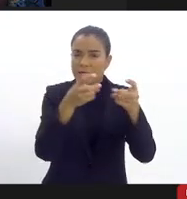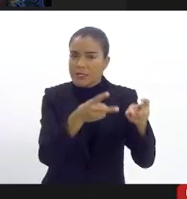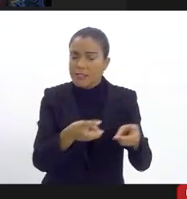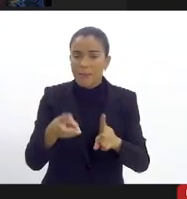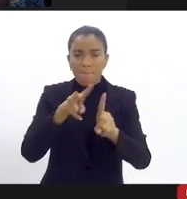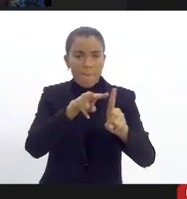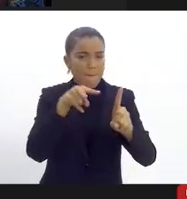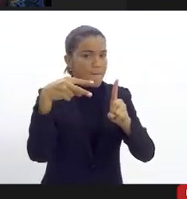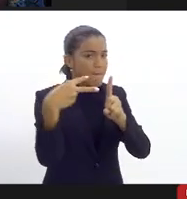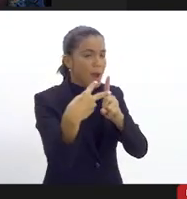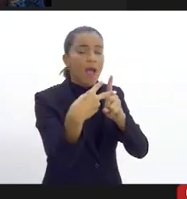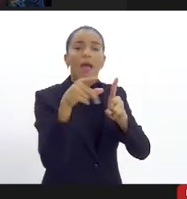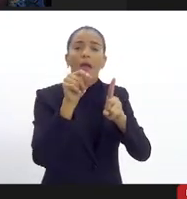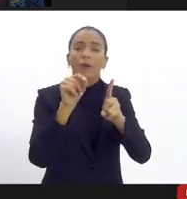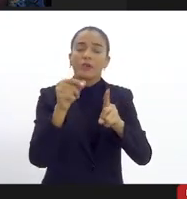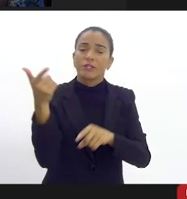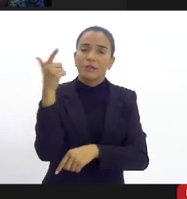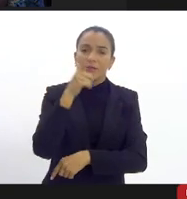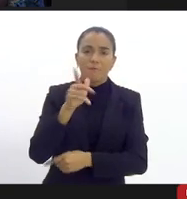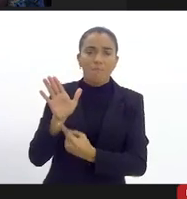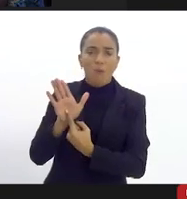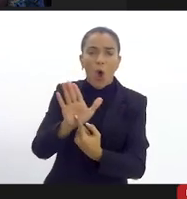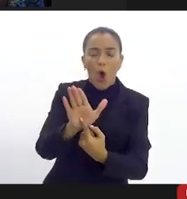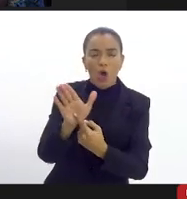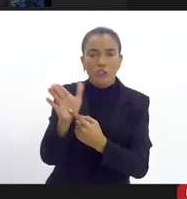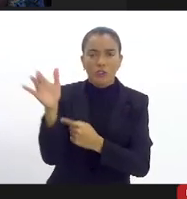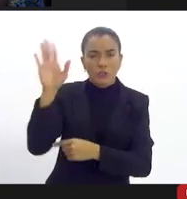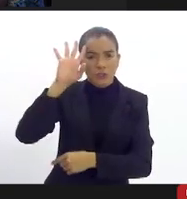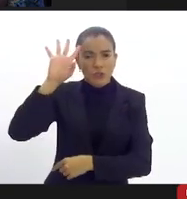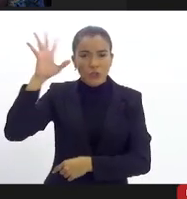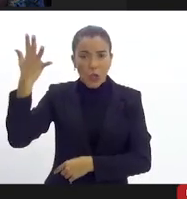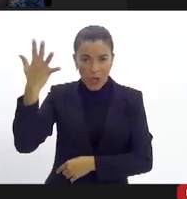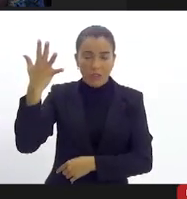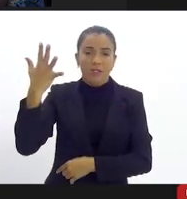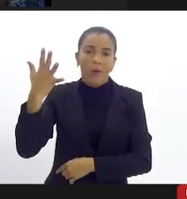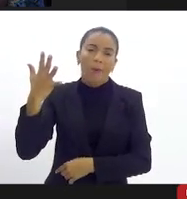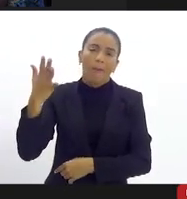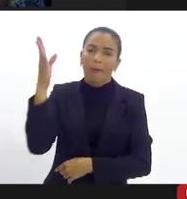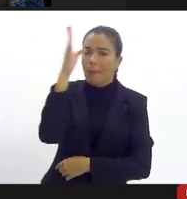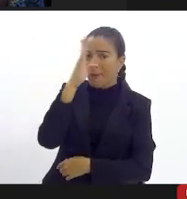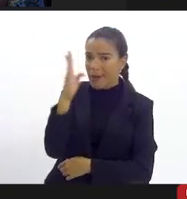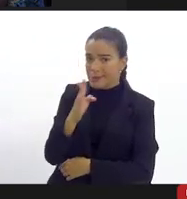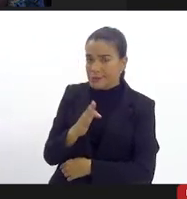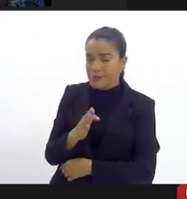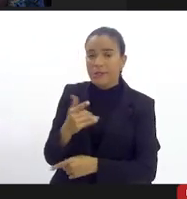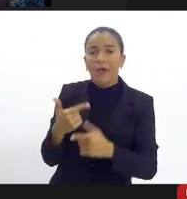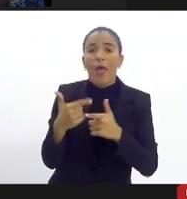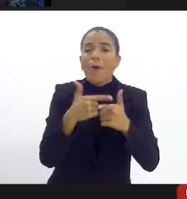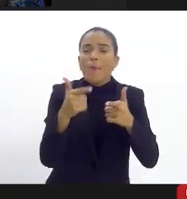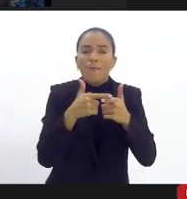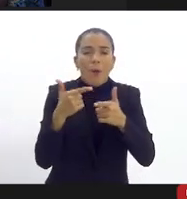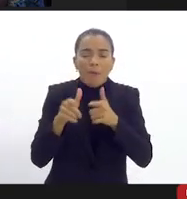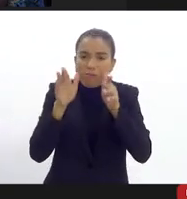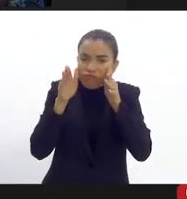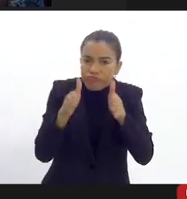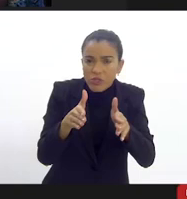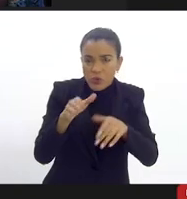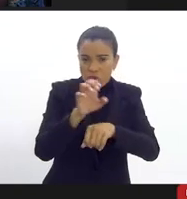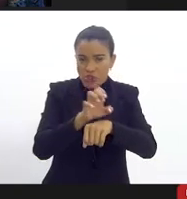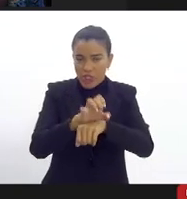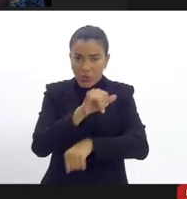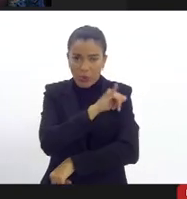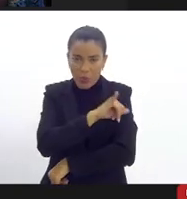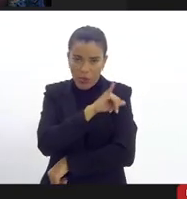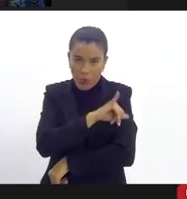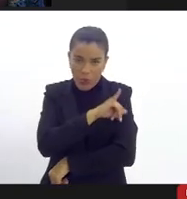a gente aponte caminhos não somente para o estado do Rio de Janeiro mas para o Brasil porque esse não problema específico do Estado do Rio de Janeiro